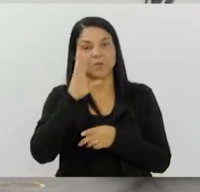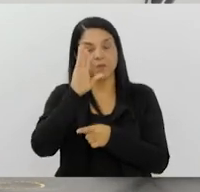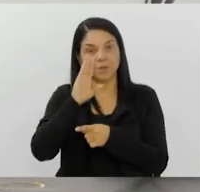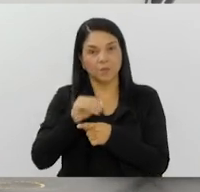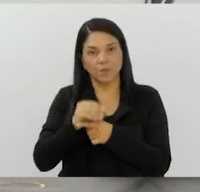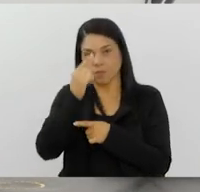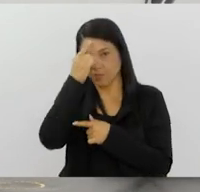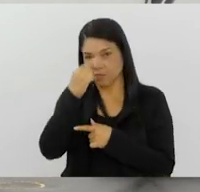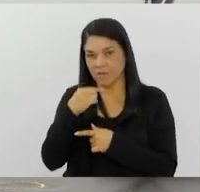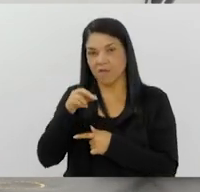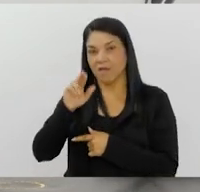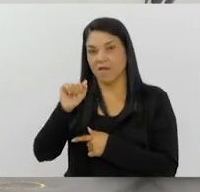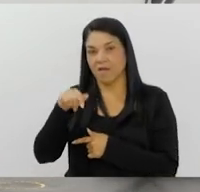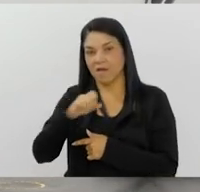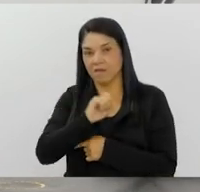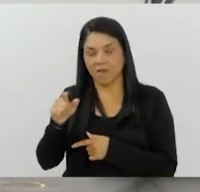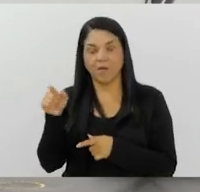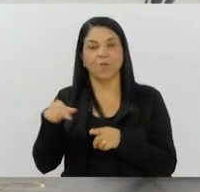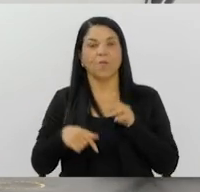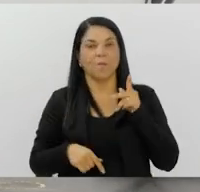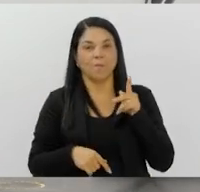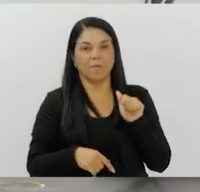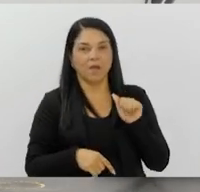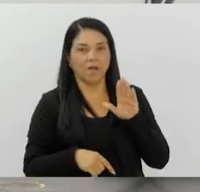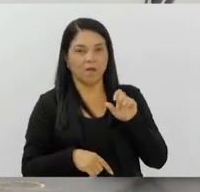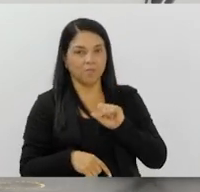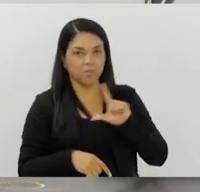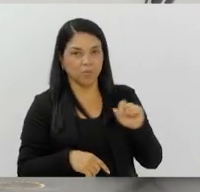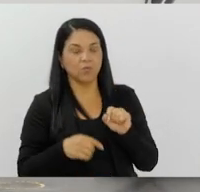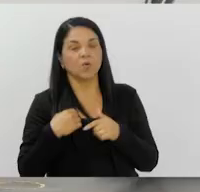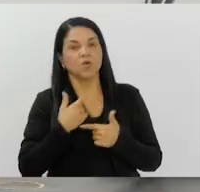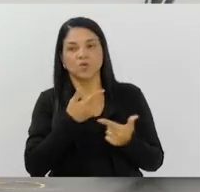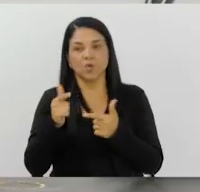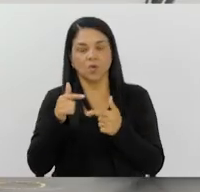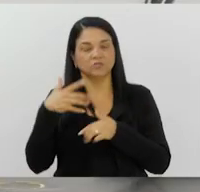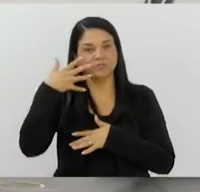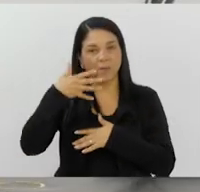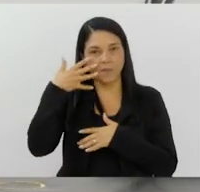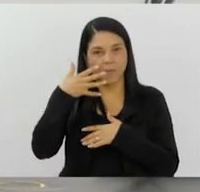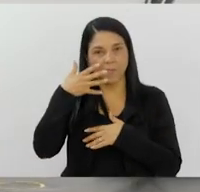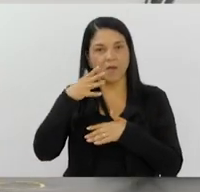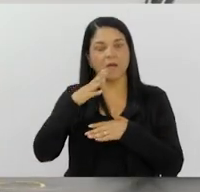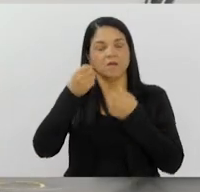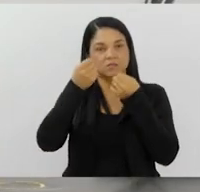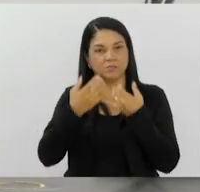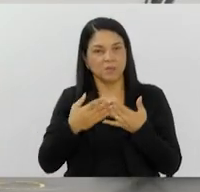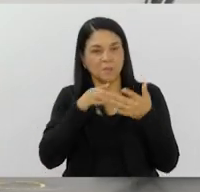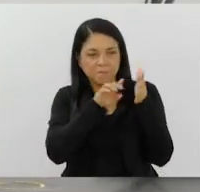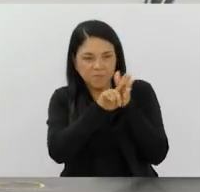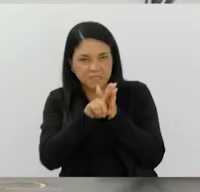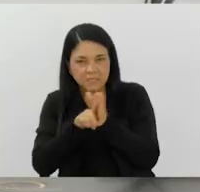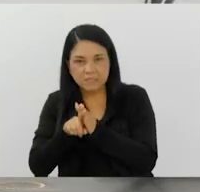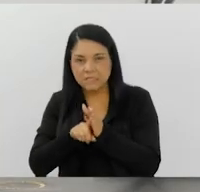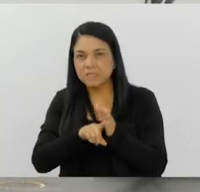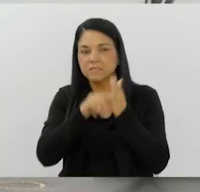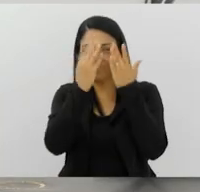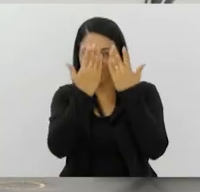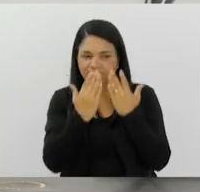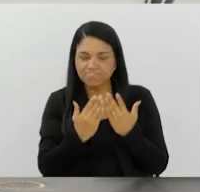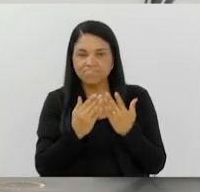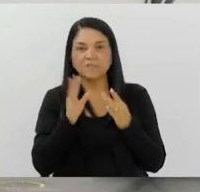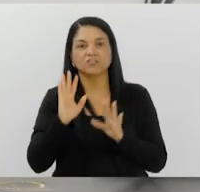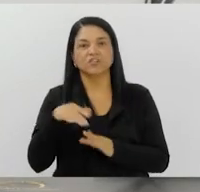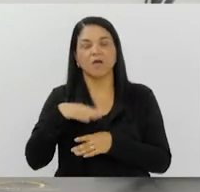a Raquel já trouxe o Pablo já trouxe outras pessoas aqui trouxeram outras pessoas trabalham e fazem pesquisa já trazem o